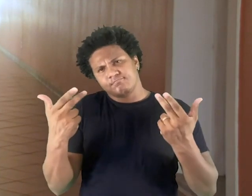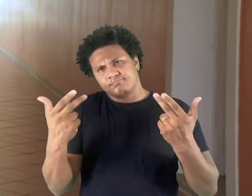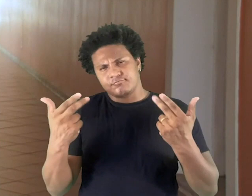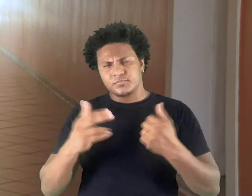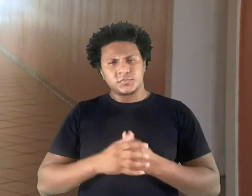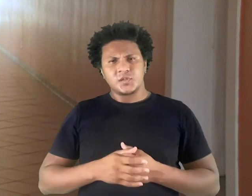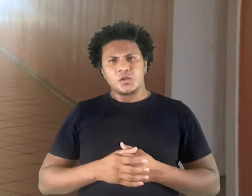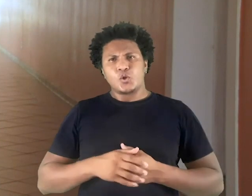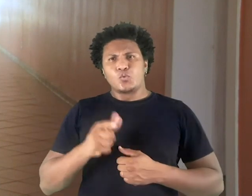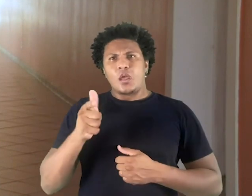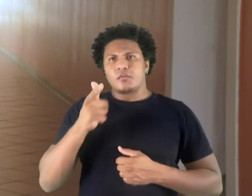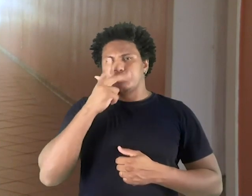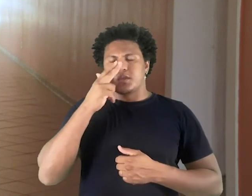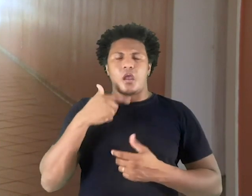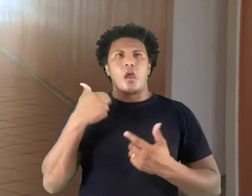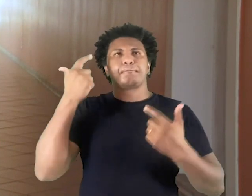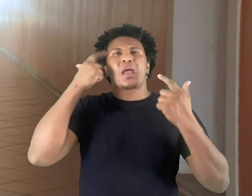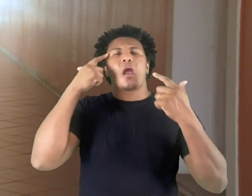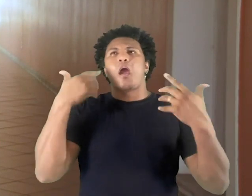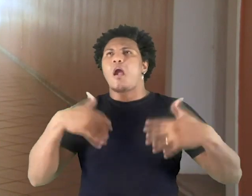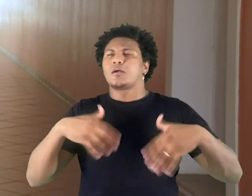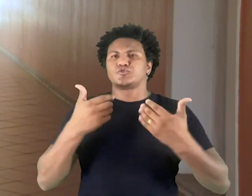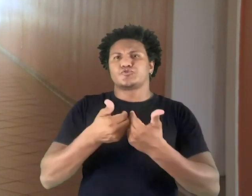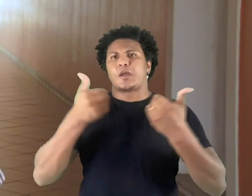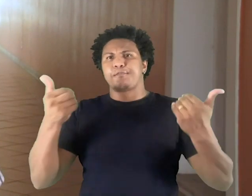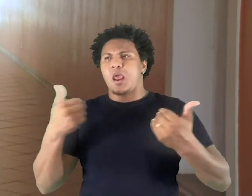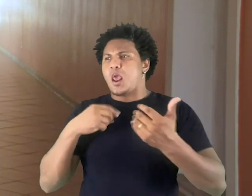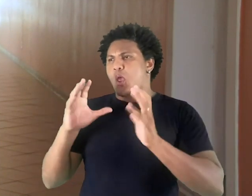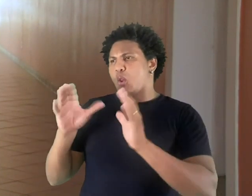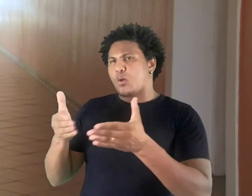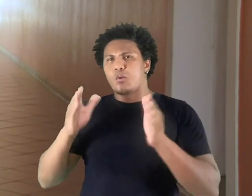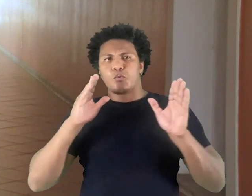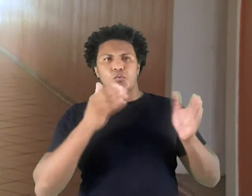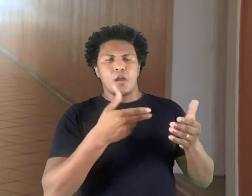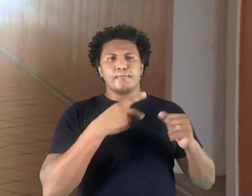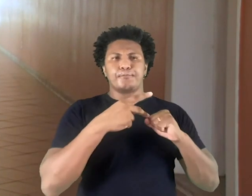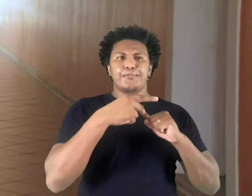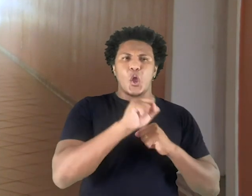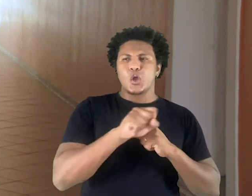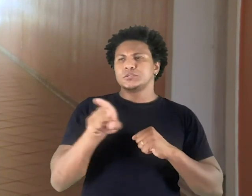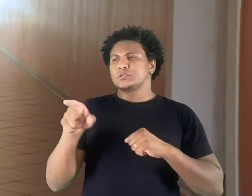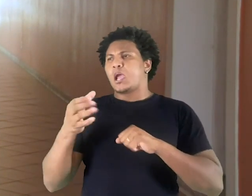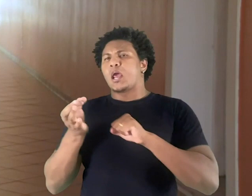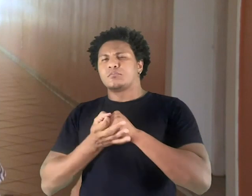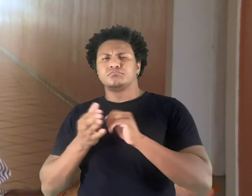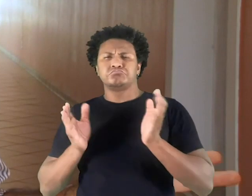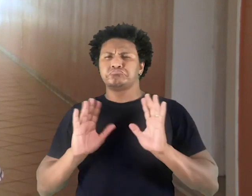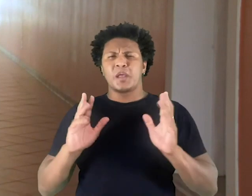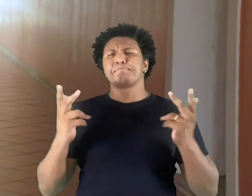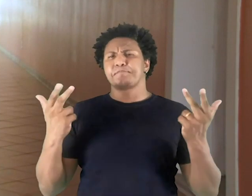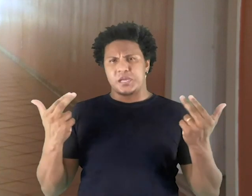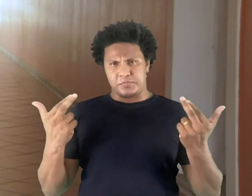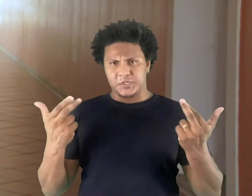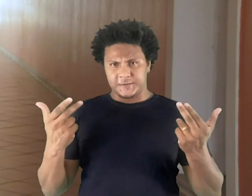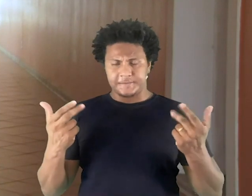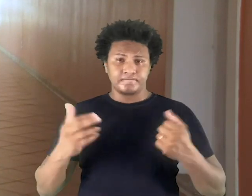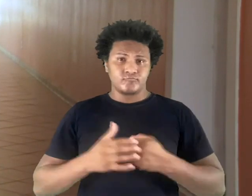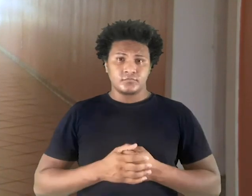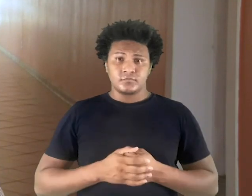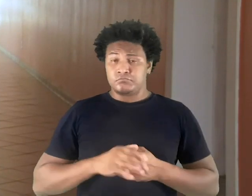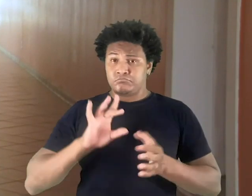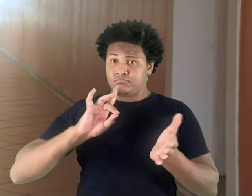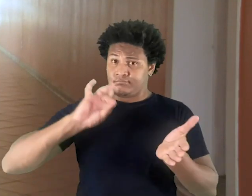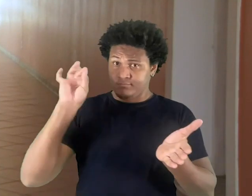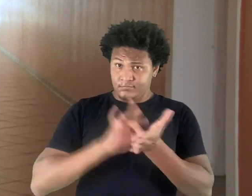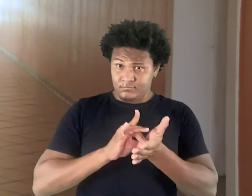são os mesmos procedimentos. A universidade não vai duplicar esforço nesse sentido e tratar, né, tanto a graduação como a pós-graduação, com os mesmos cuidados, digamos